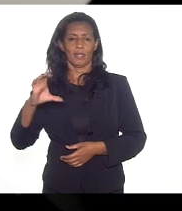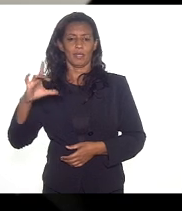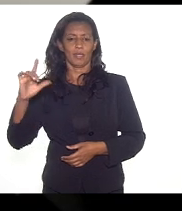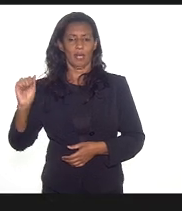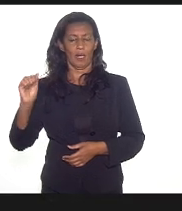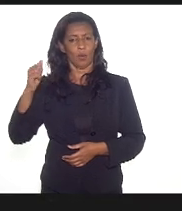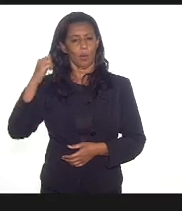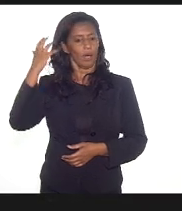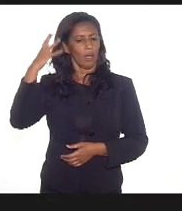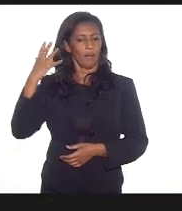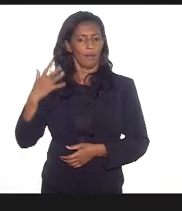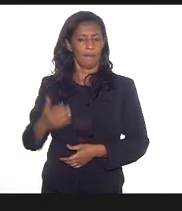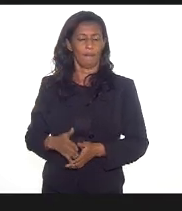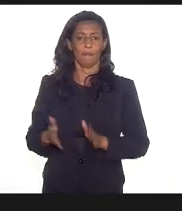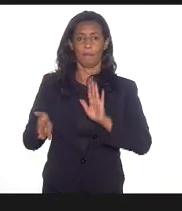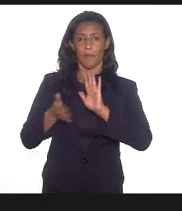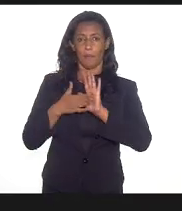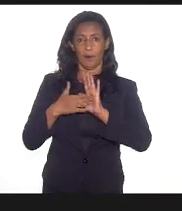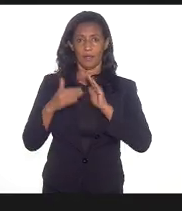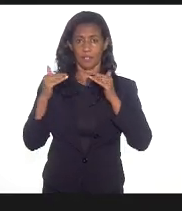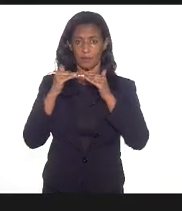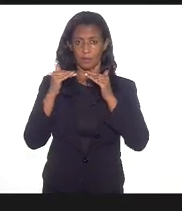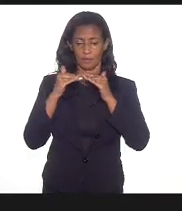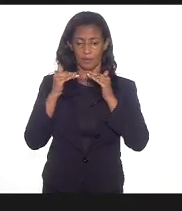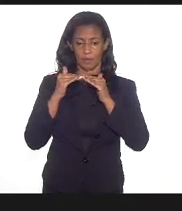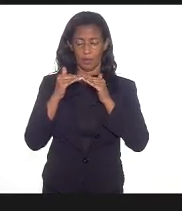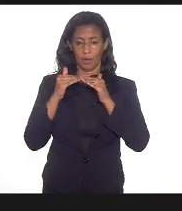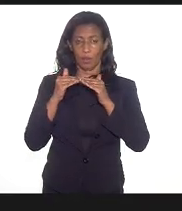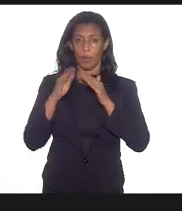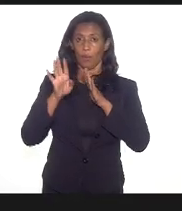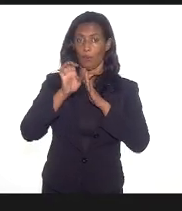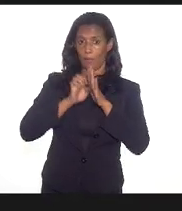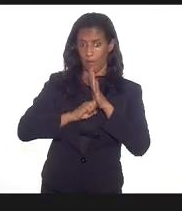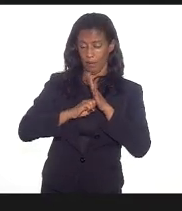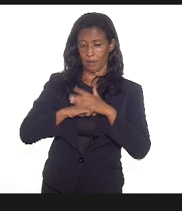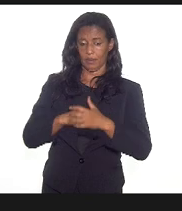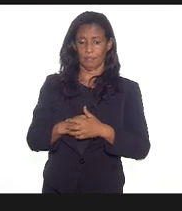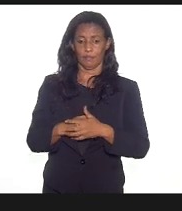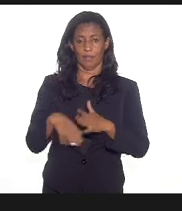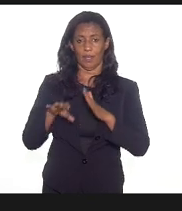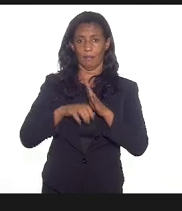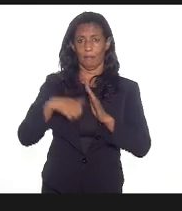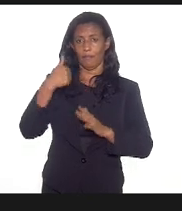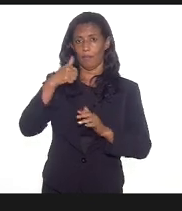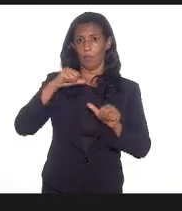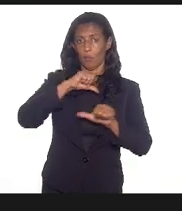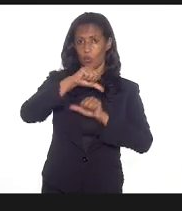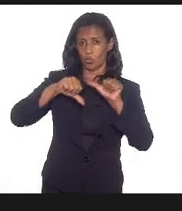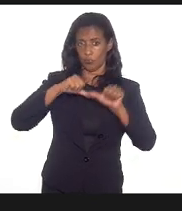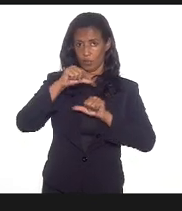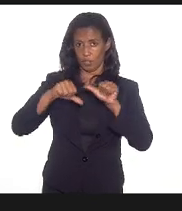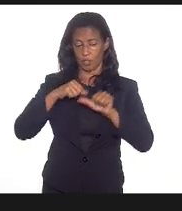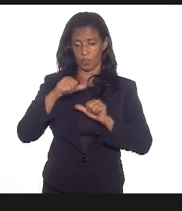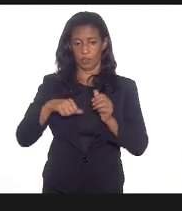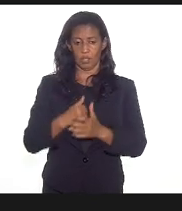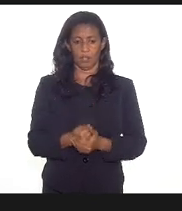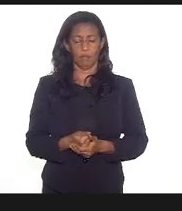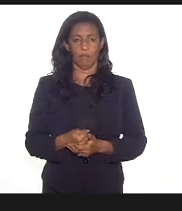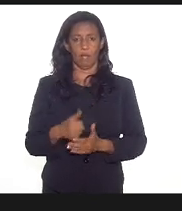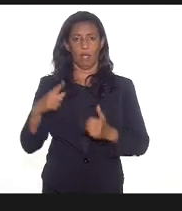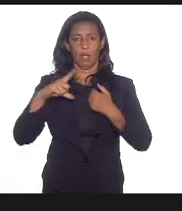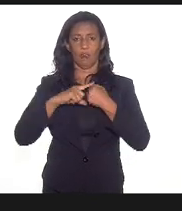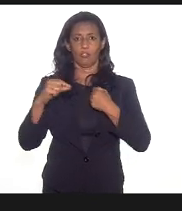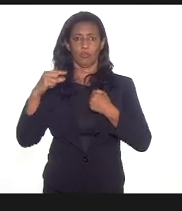Senhor presidente, meu parecer favorável com as seguintes emendas. Emenda 1, modificativa. Artigo